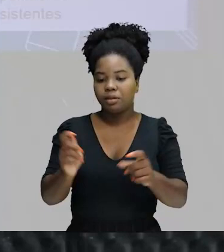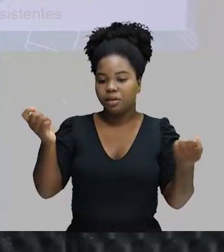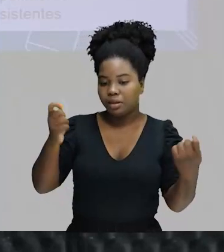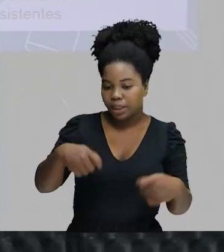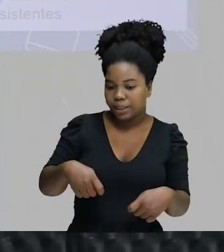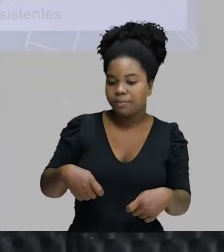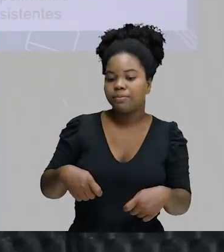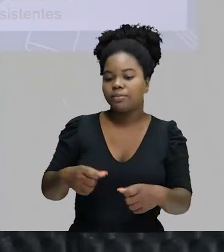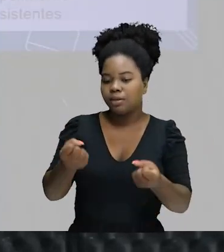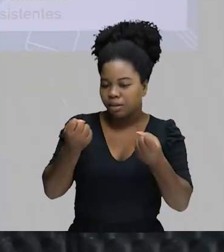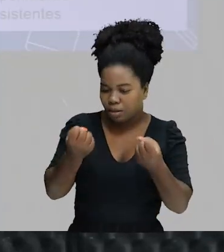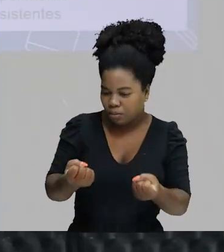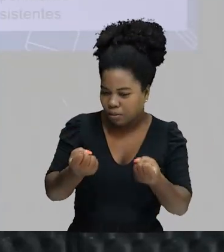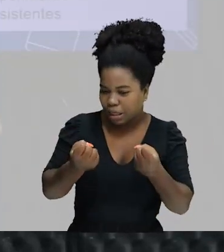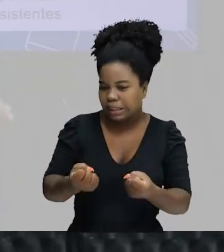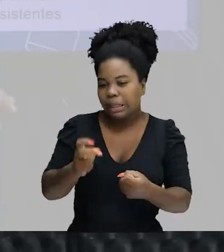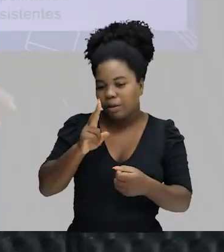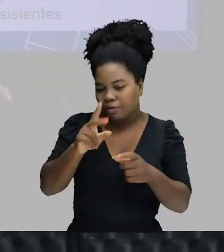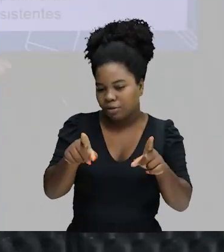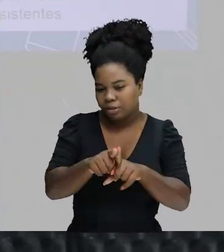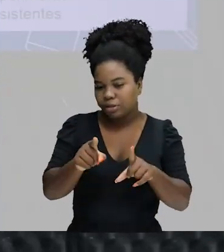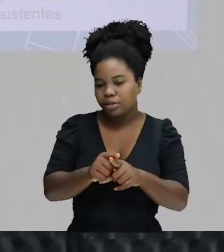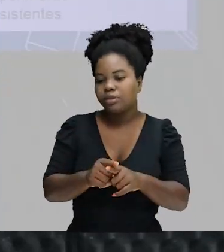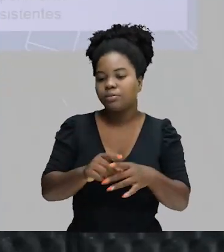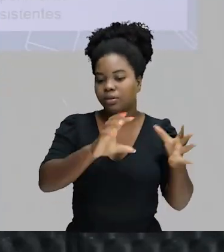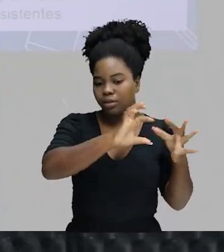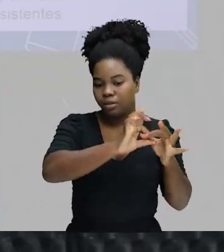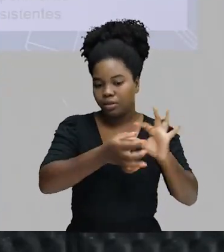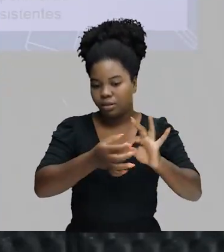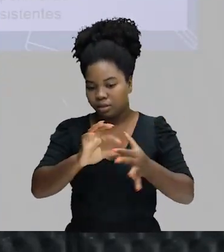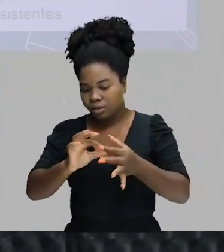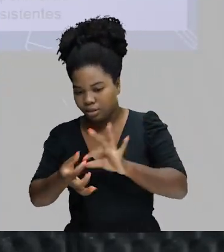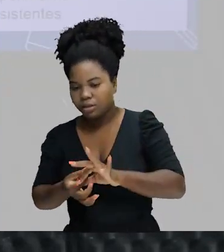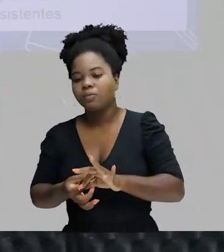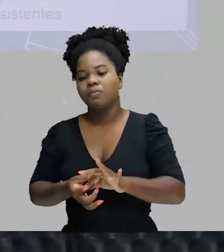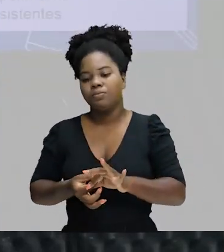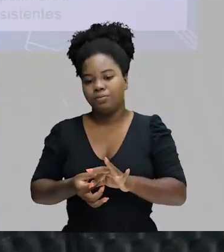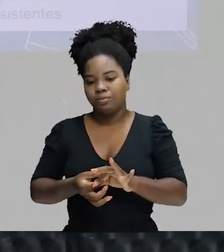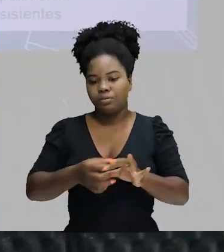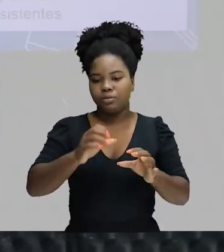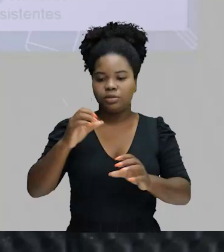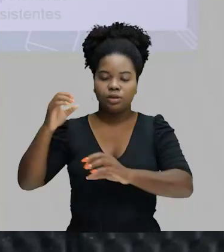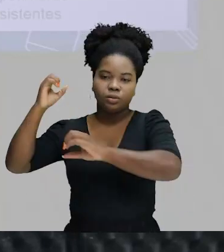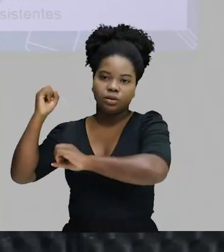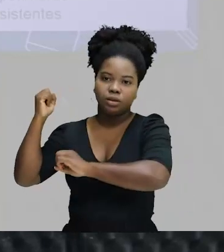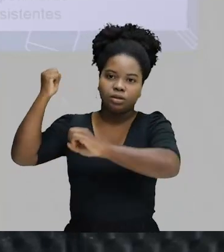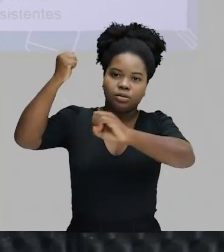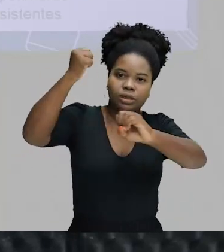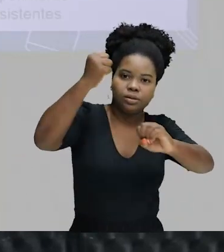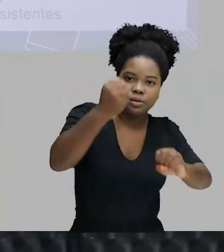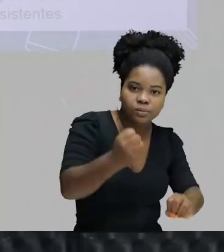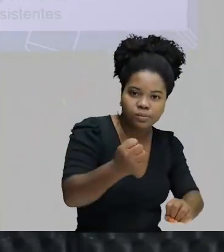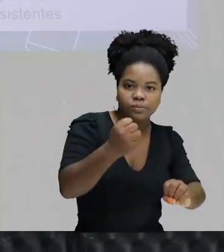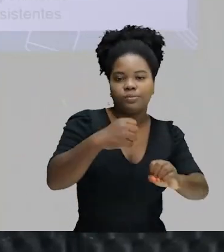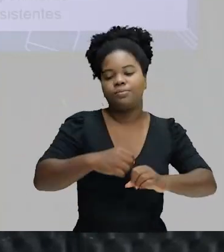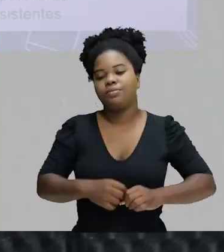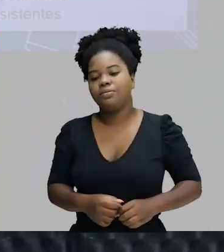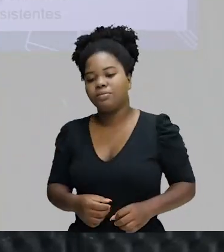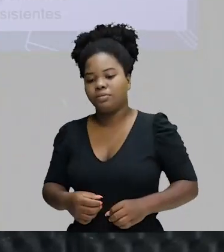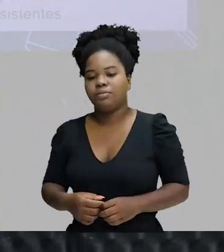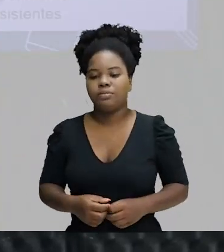são resistentes. Então, aqui, quem acompanhou as Olimpíadas, nós temos aqui o salto de vara, certo? Olha só como